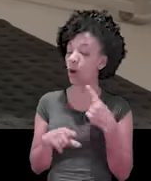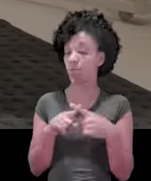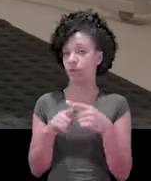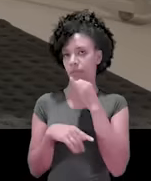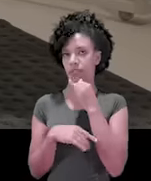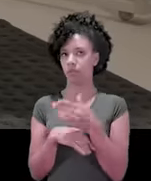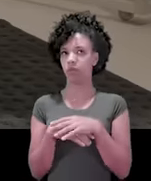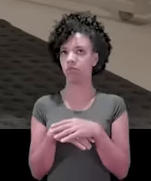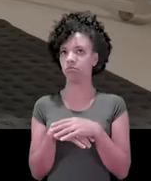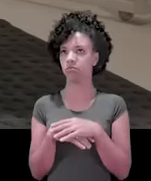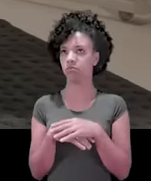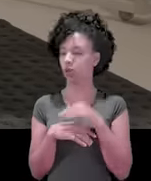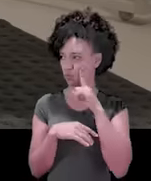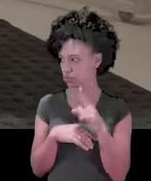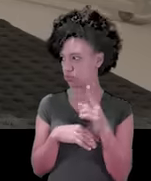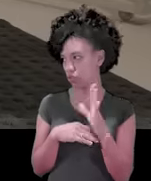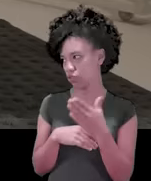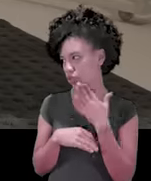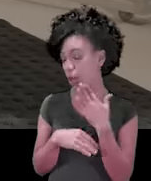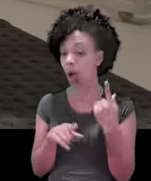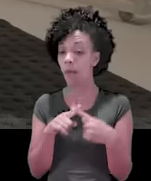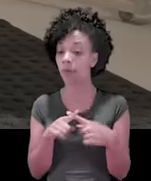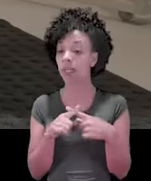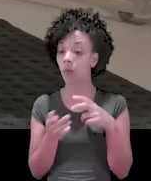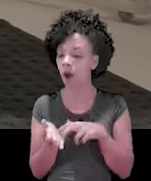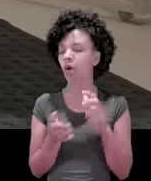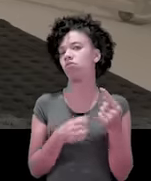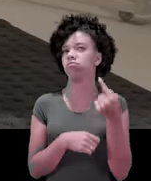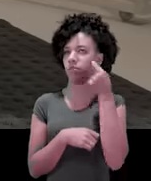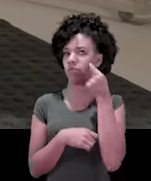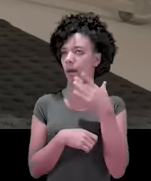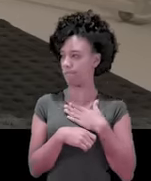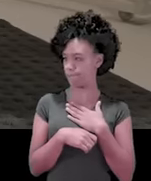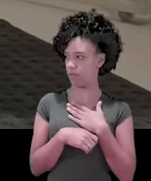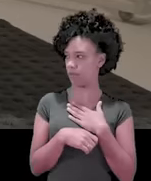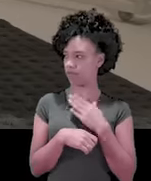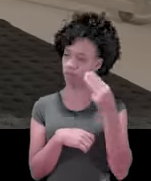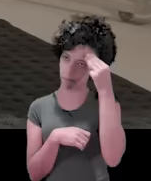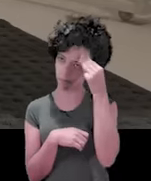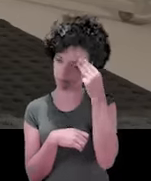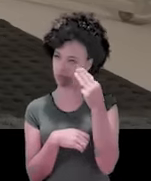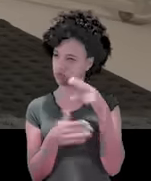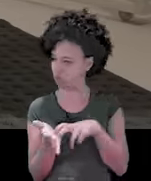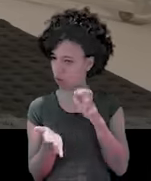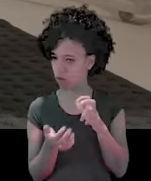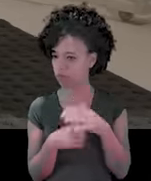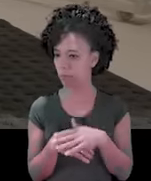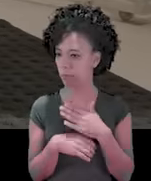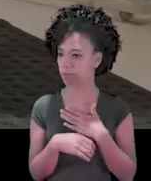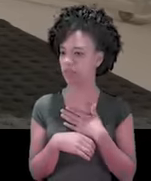assim por outra coisa parece que eu já sabia que todo dia eu acordo eu tenho a minha mente a nossa mente